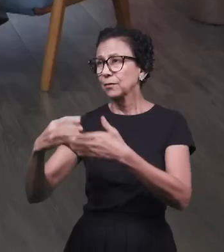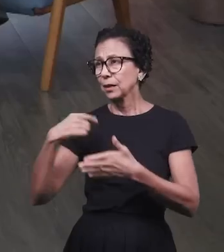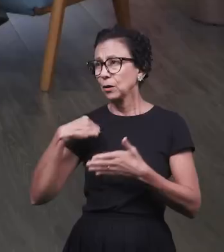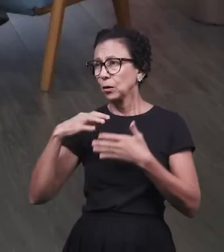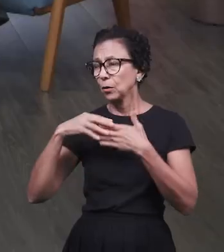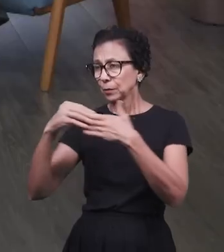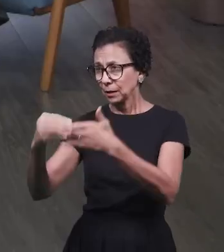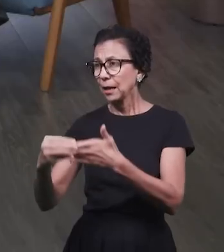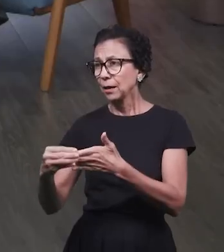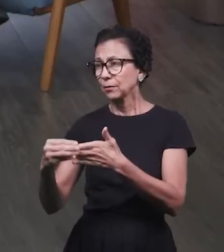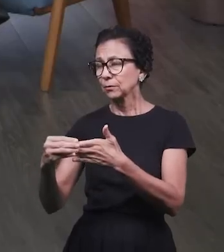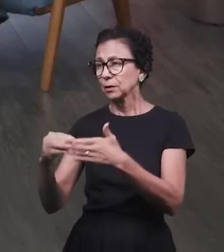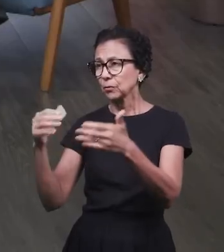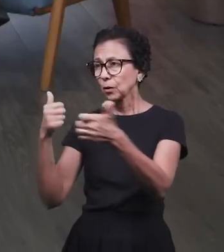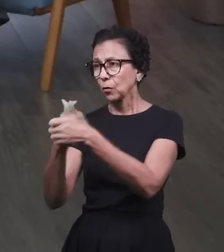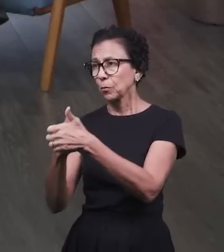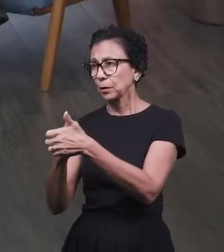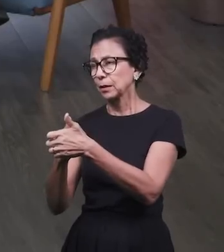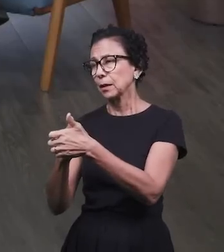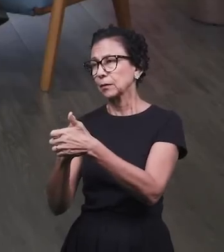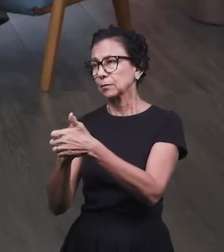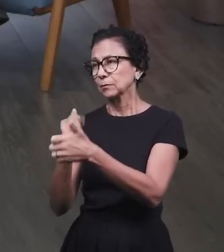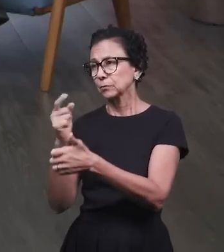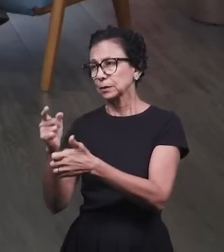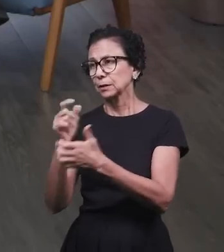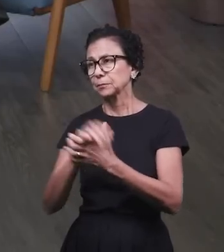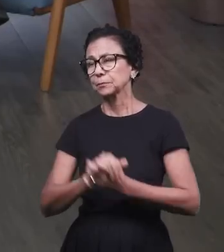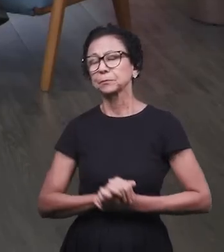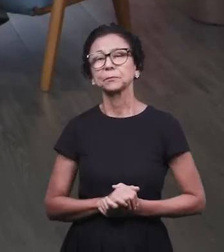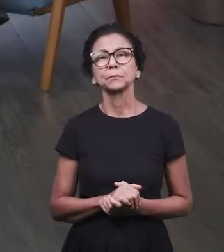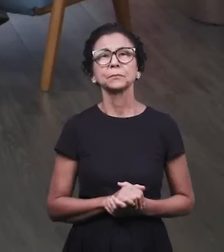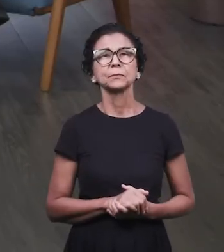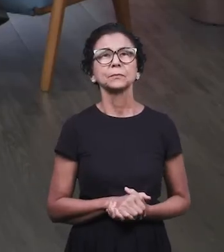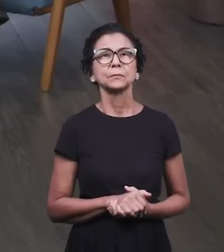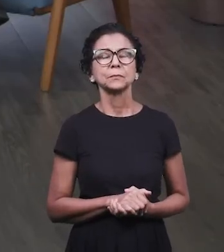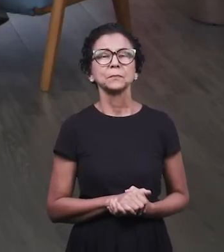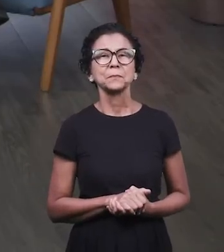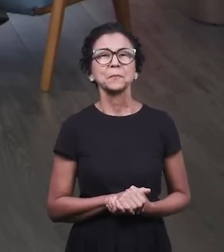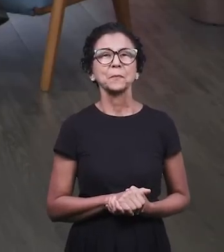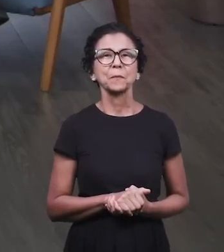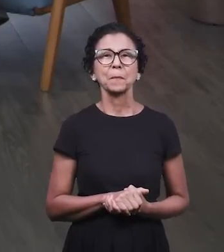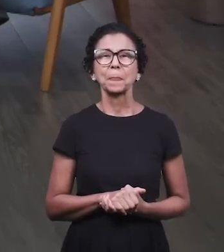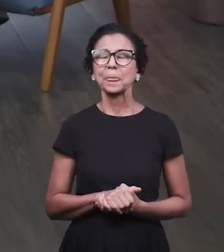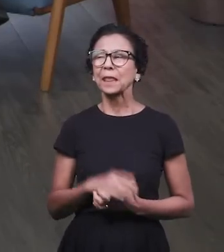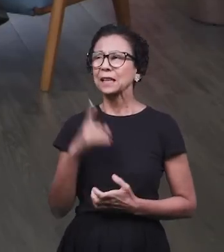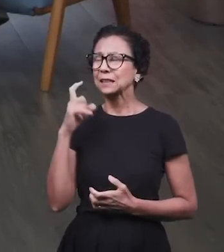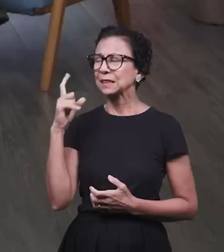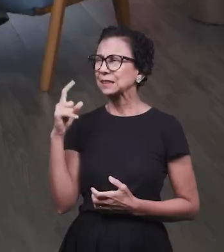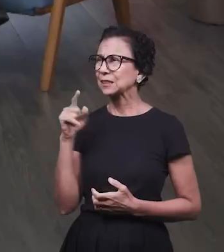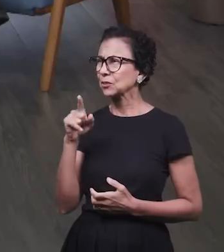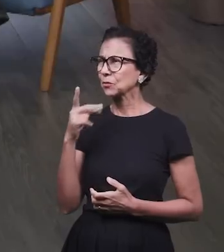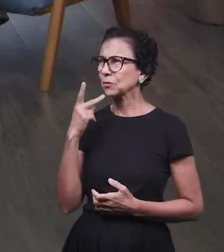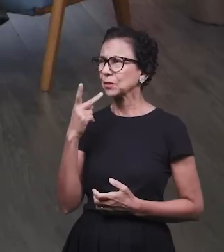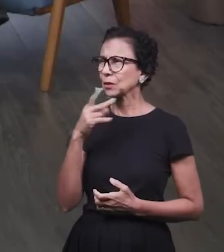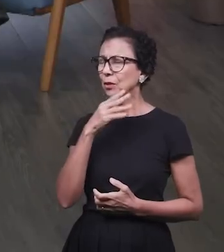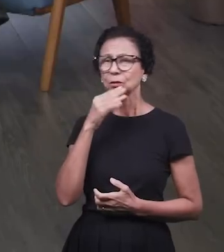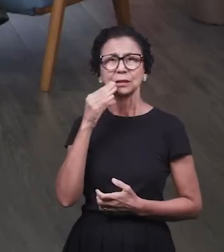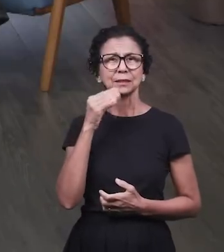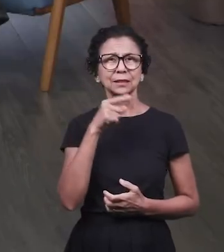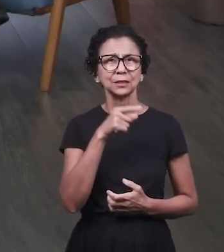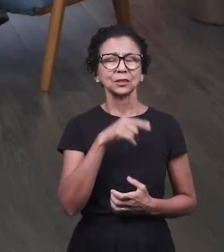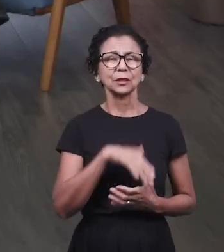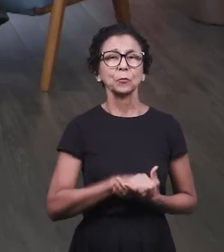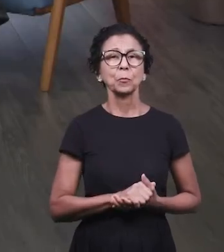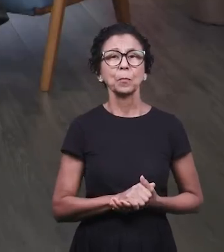da colocação que acho que foi um adolescente que fez na EBD. Eu achei muito interessante, porque leva-me